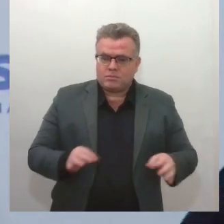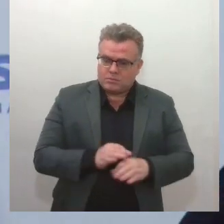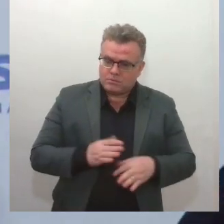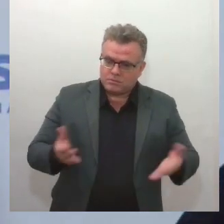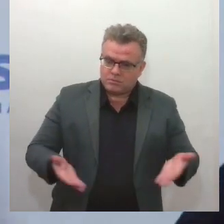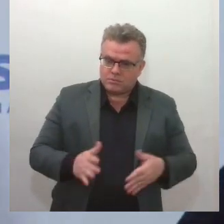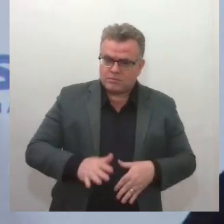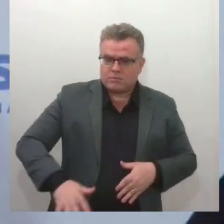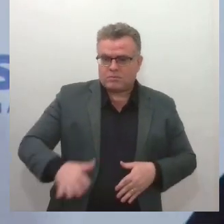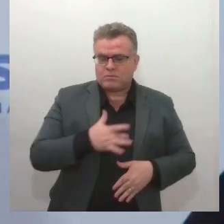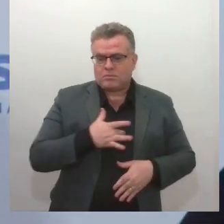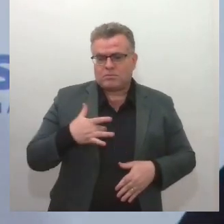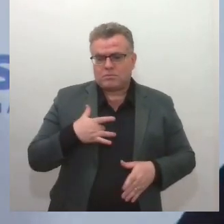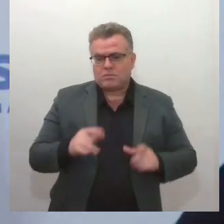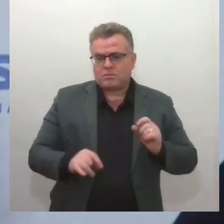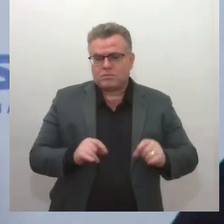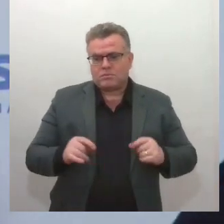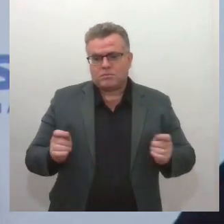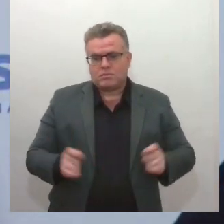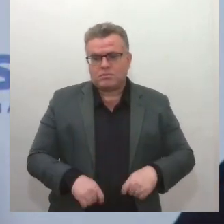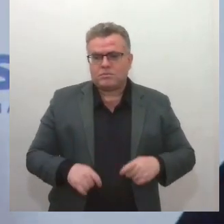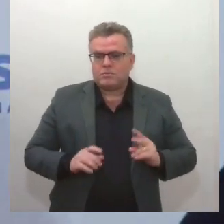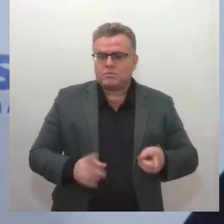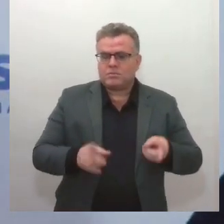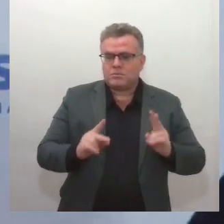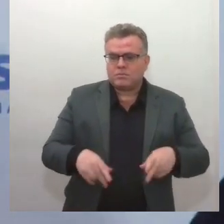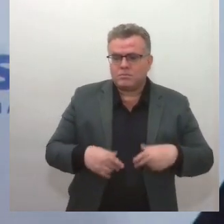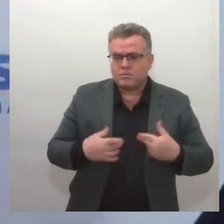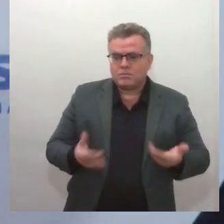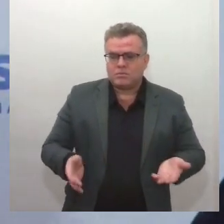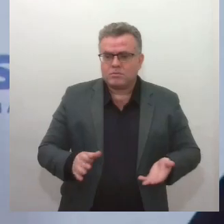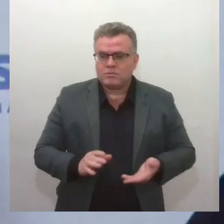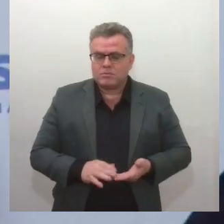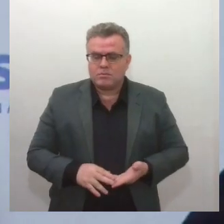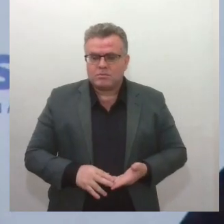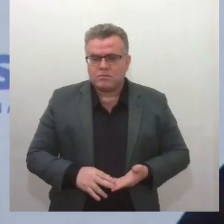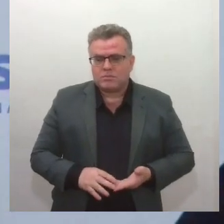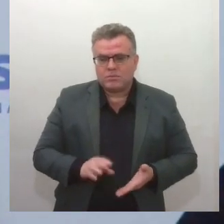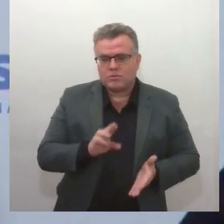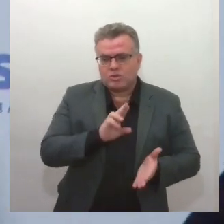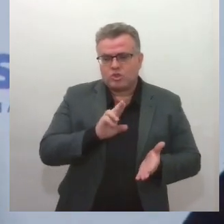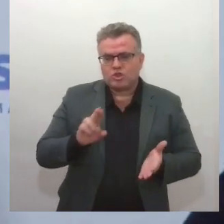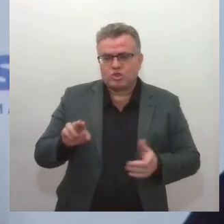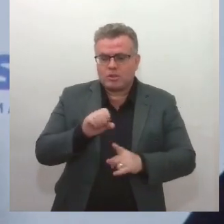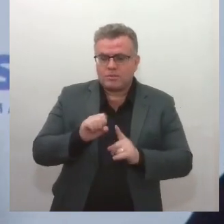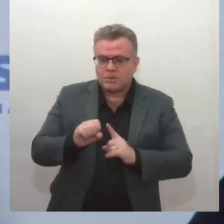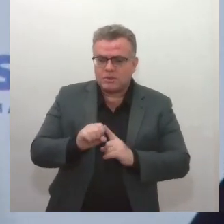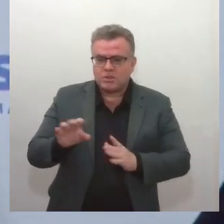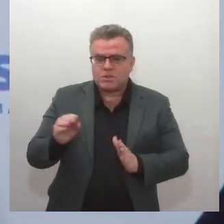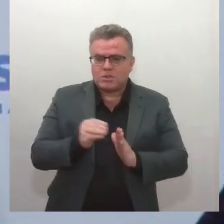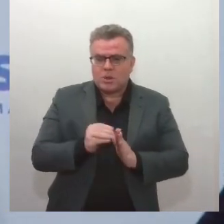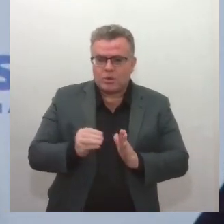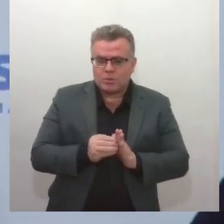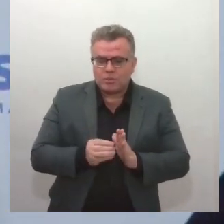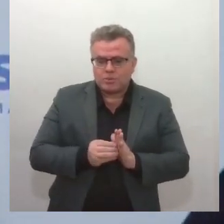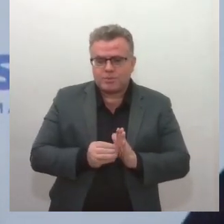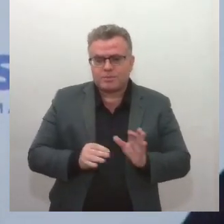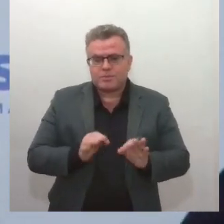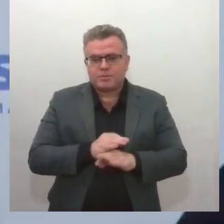na garantia do direito ao nome, né? Porque hoje nós, pessoas trans, podemos